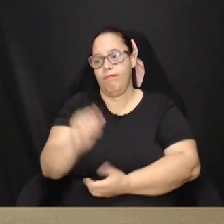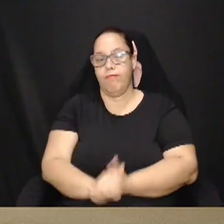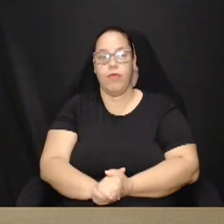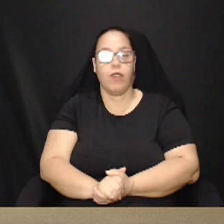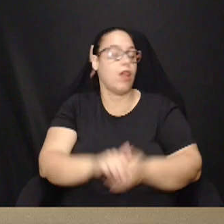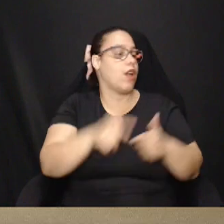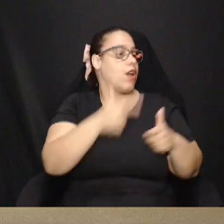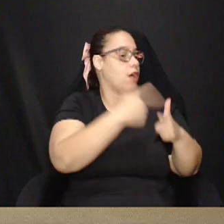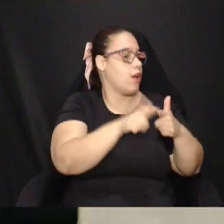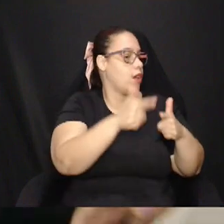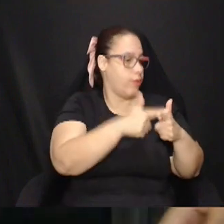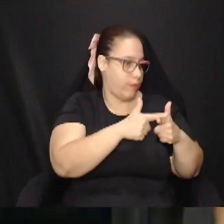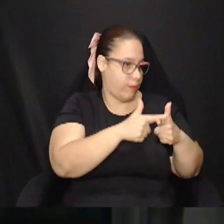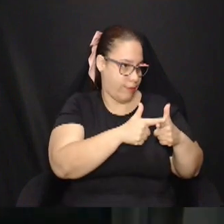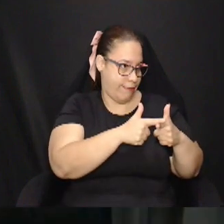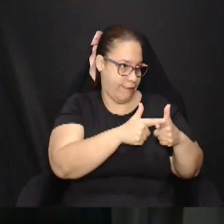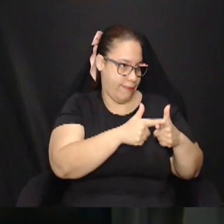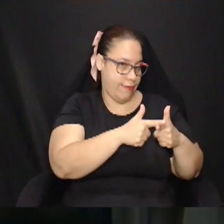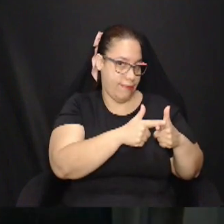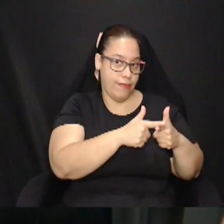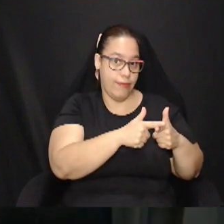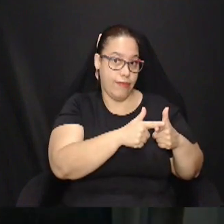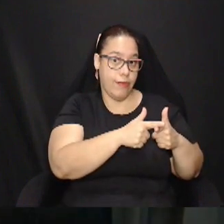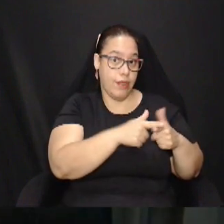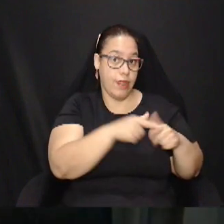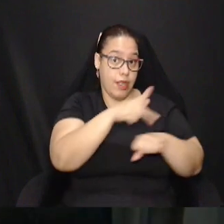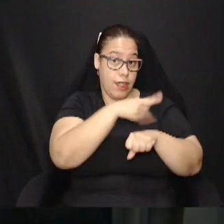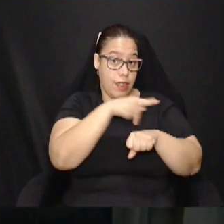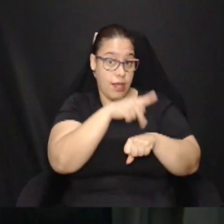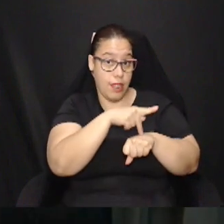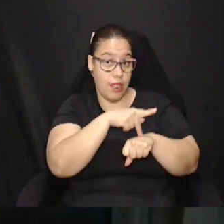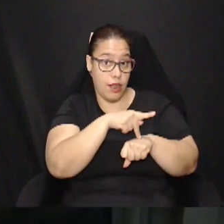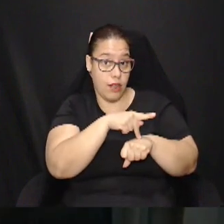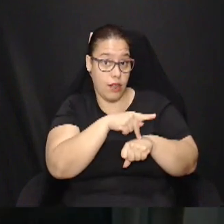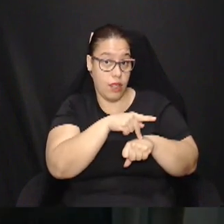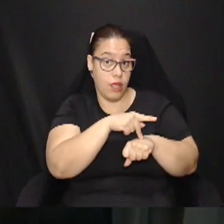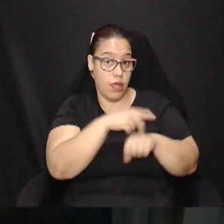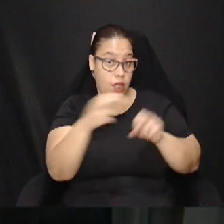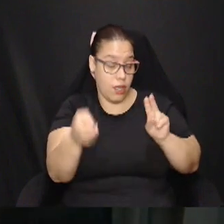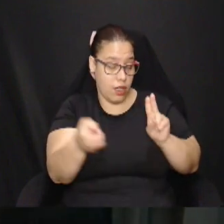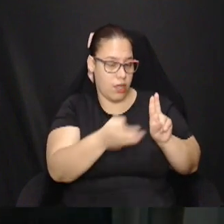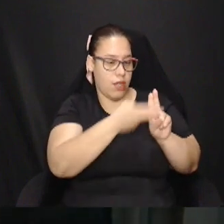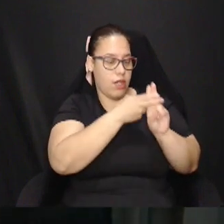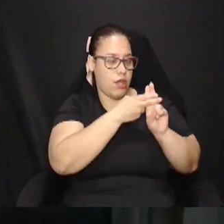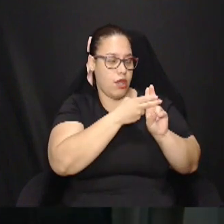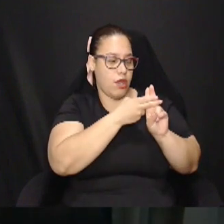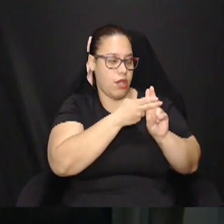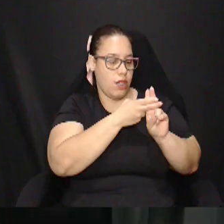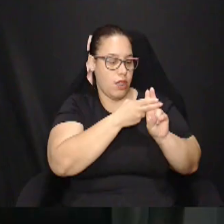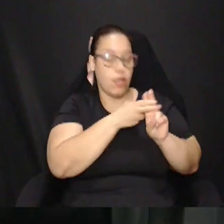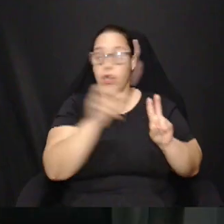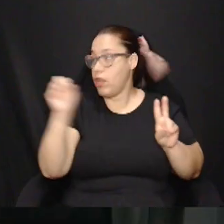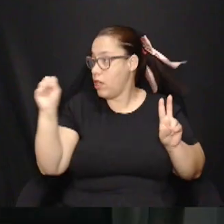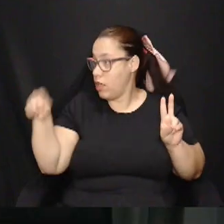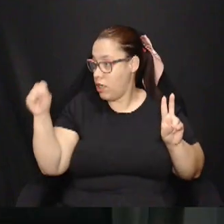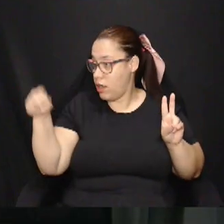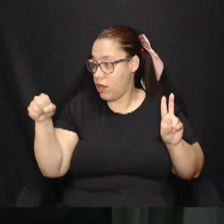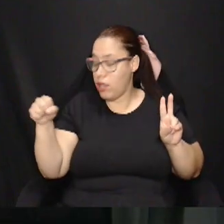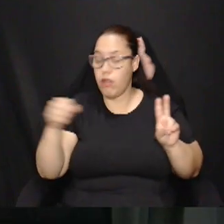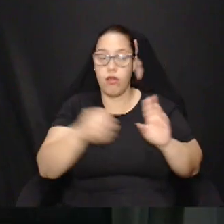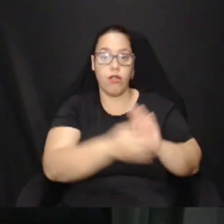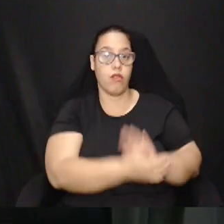assim. Nos países que existen sistemas nacionales de salud, como es o SUS brasileiro, o NH